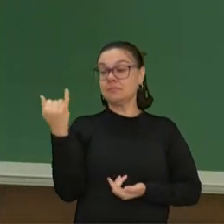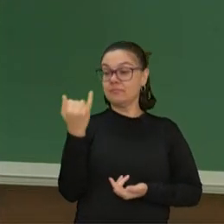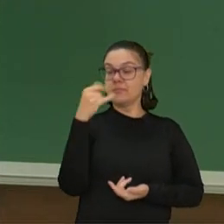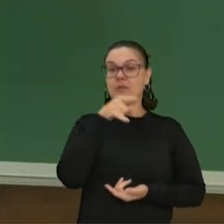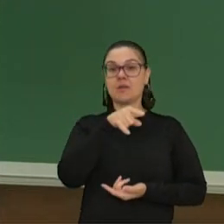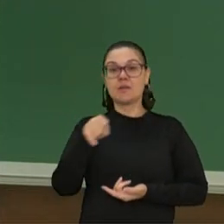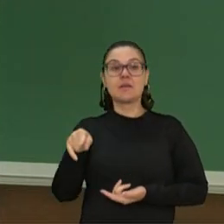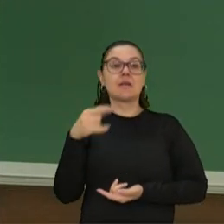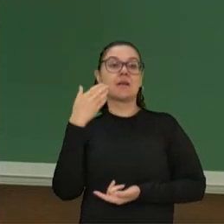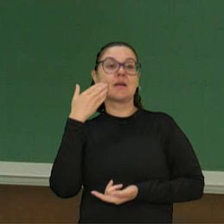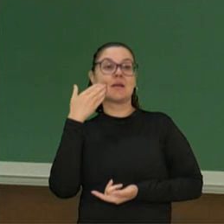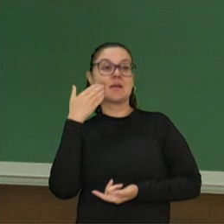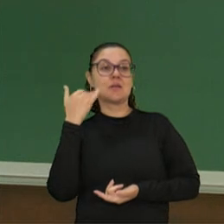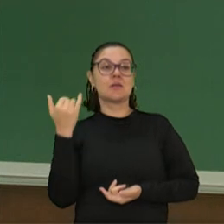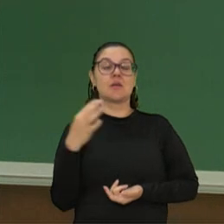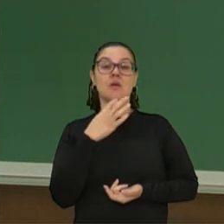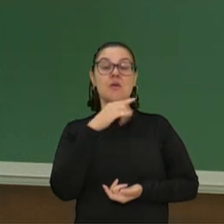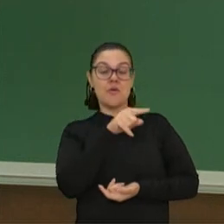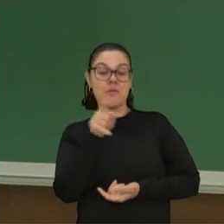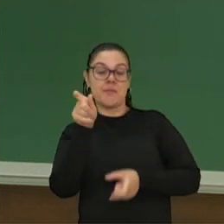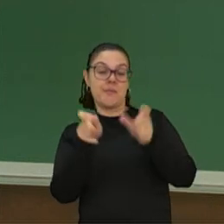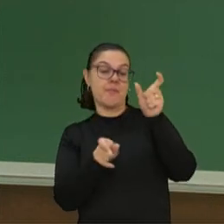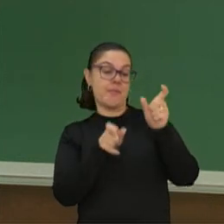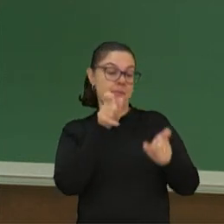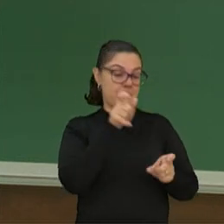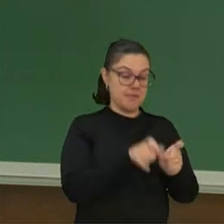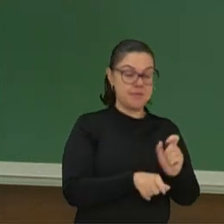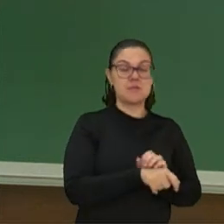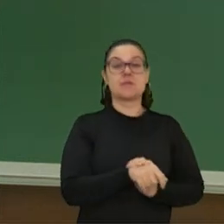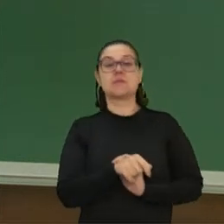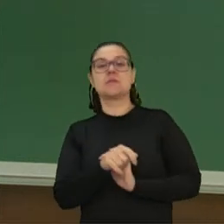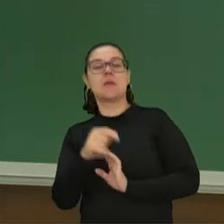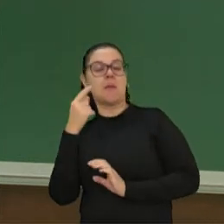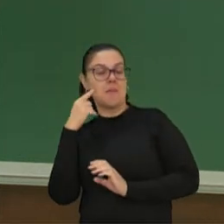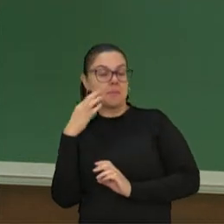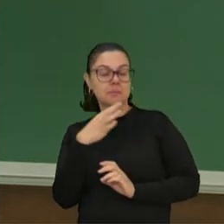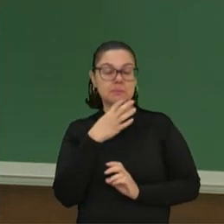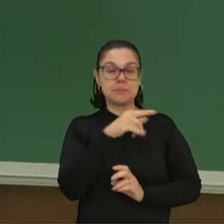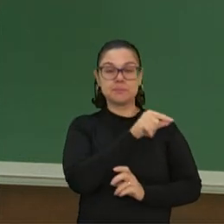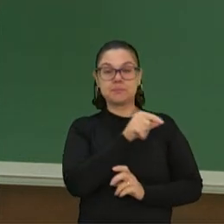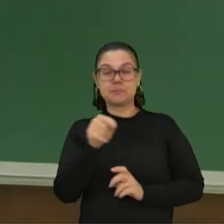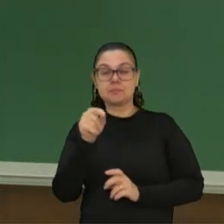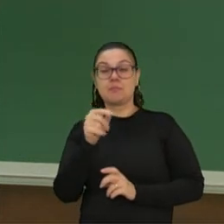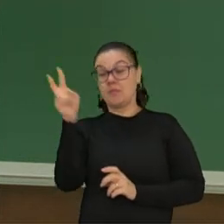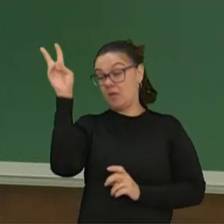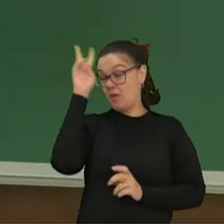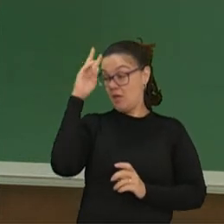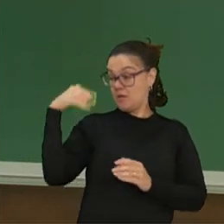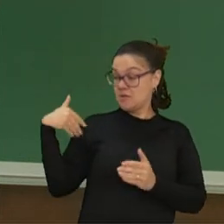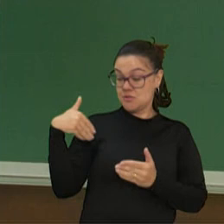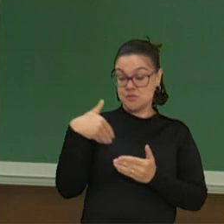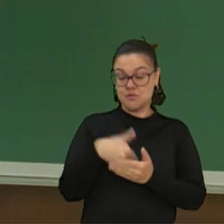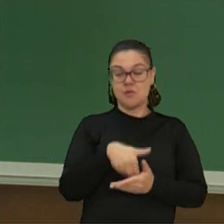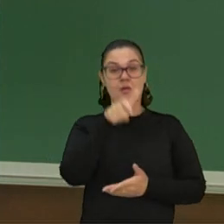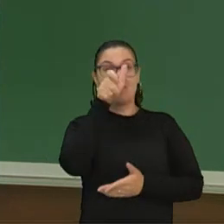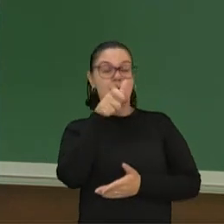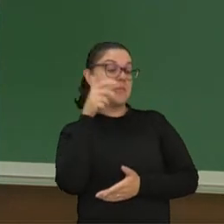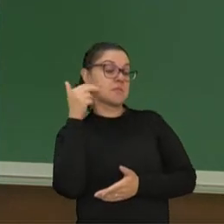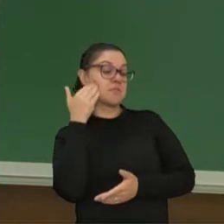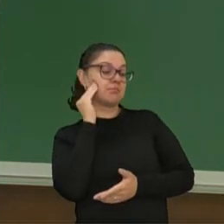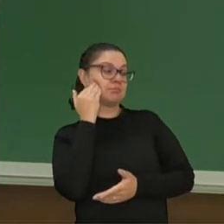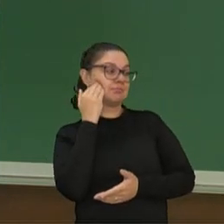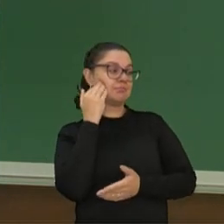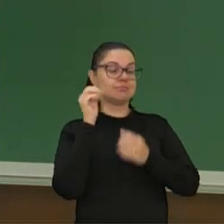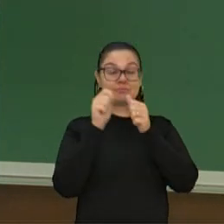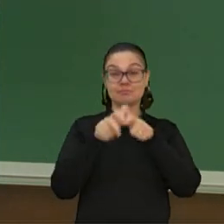importância de vocês conhecerem as personalidades, conhecer um pouquinho de quem está ali representado na figura para entender